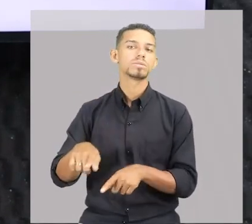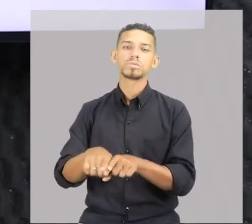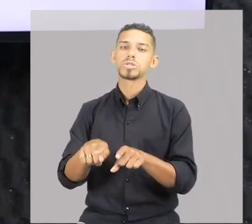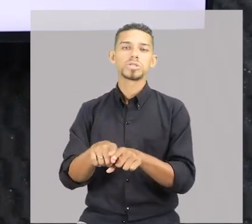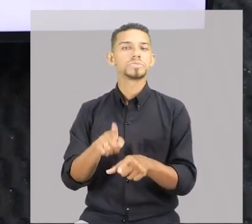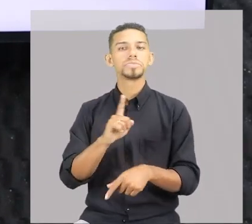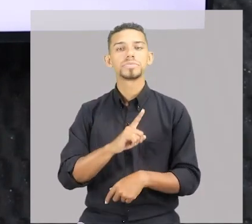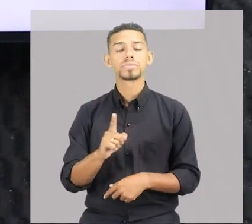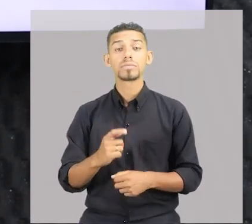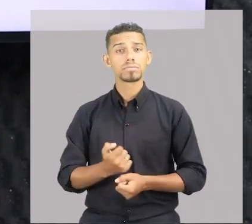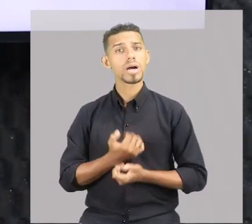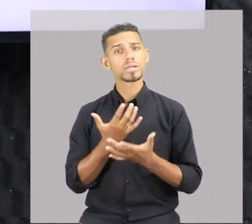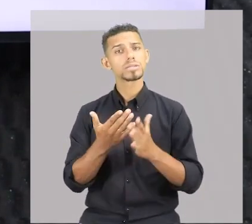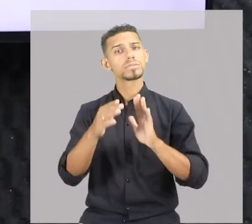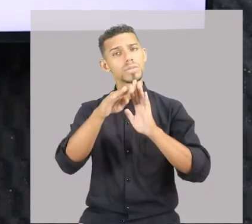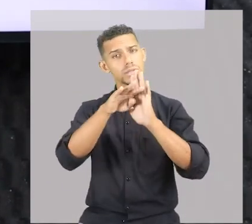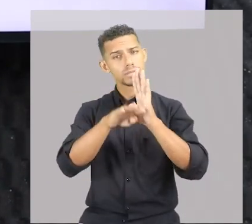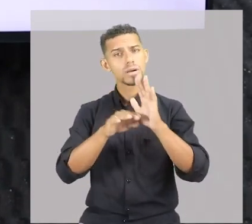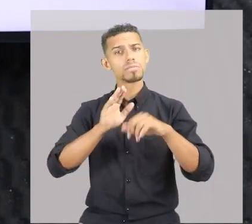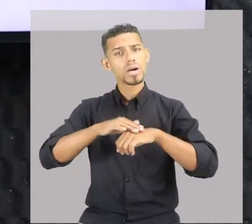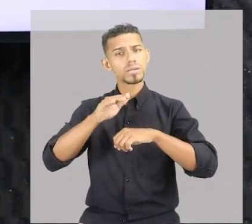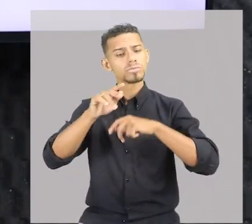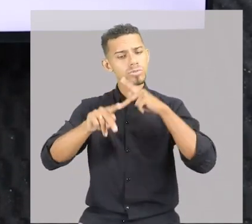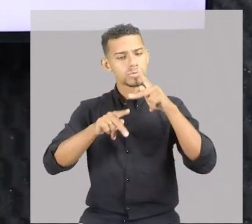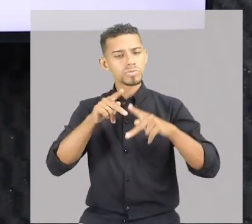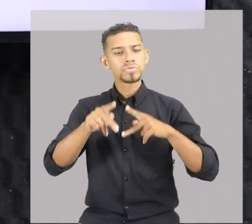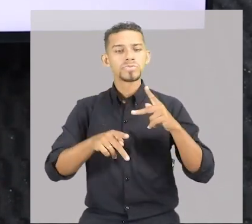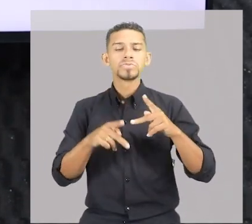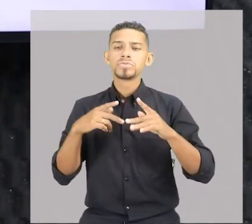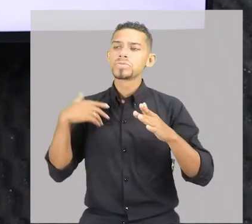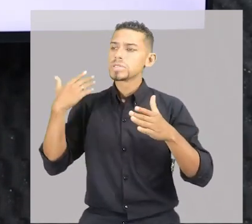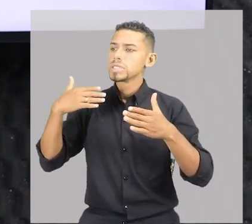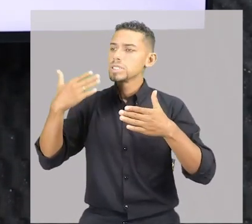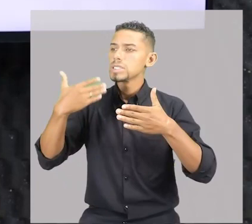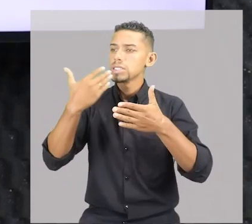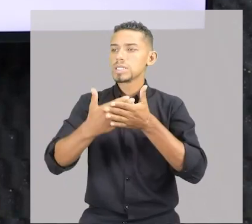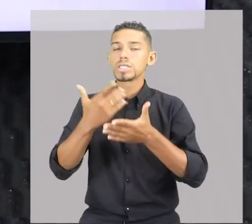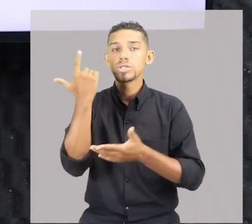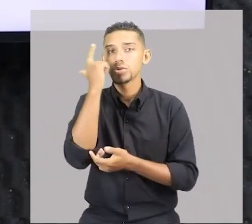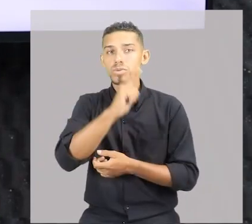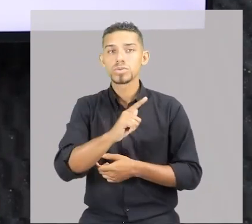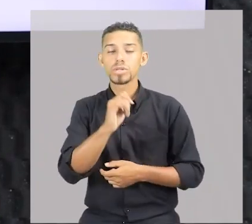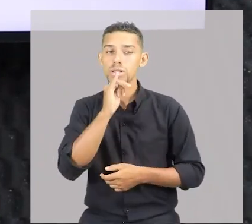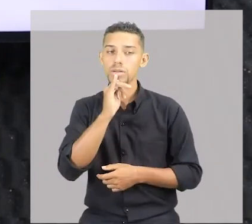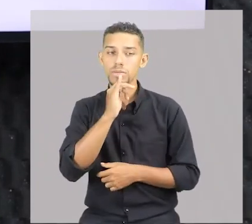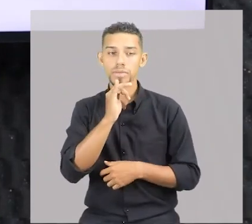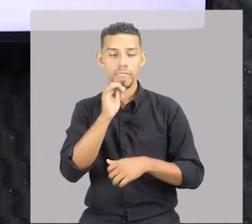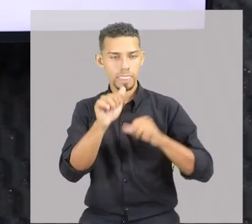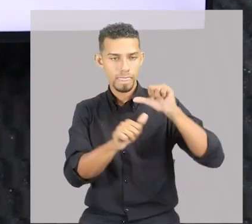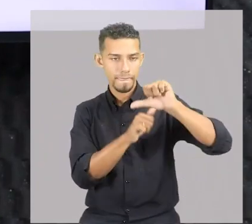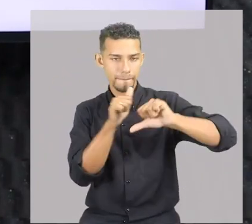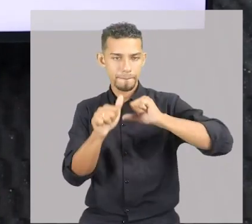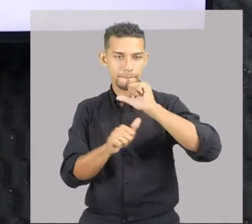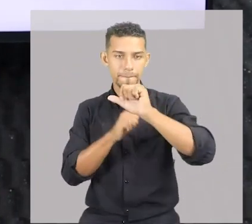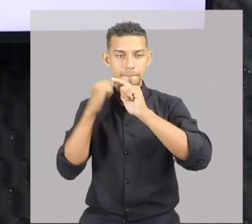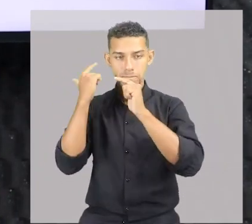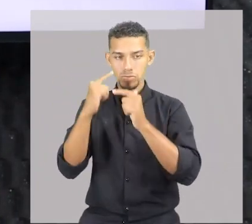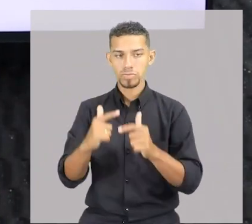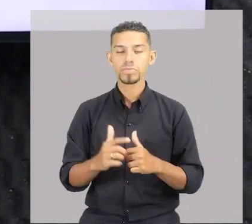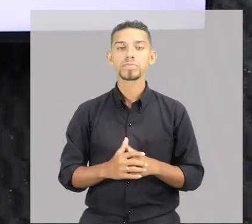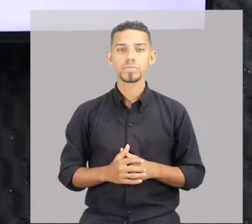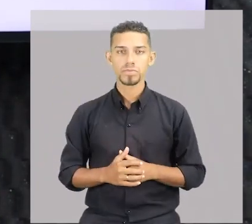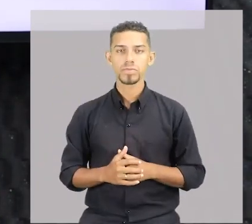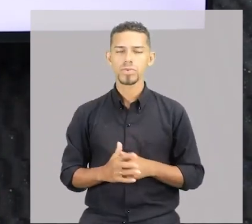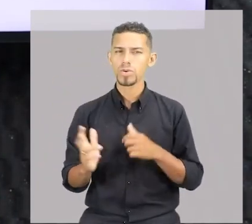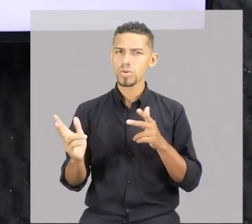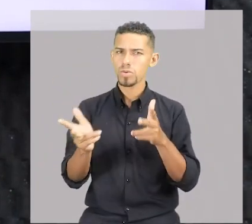Mas expressa muito as camadas mais populares, que ao longo do tempo consolidam aquilo e transformam em uma tradição. Então